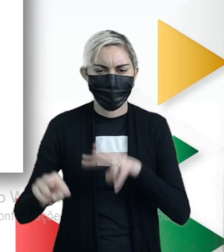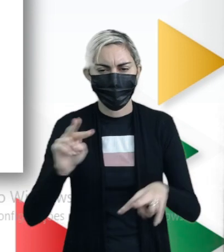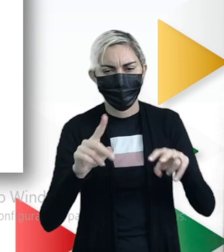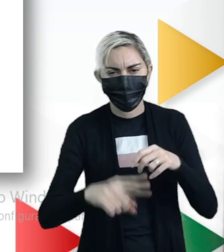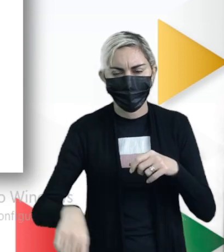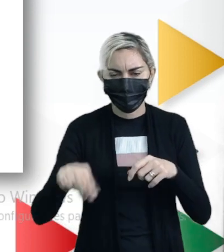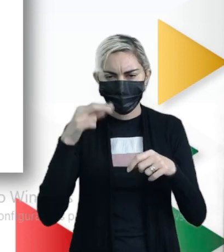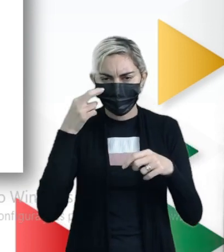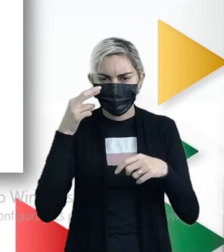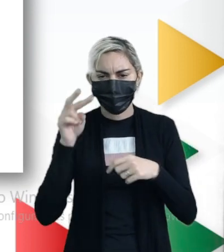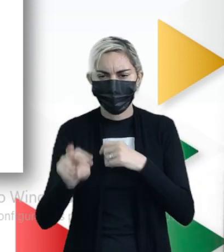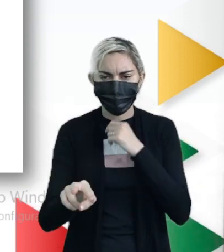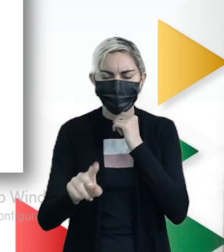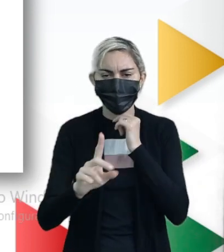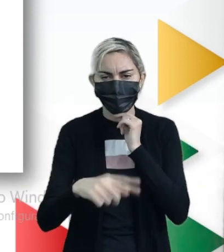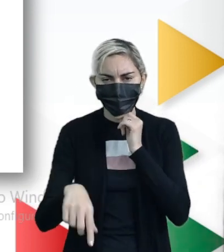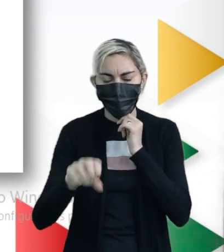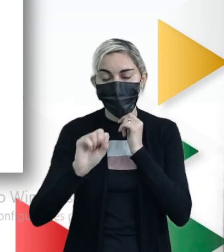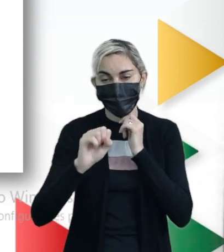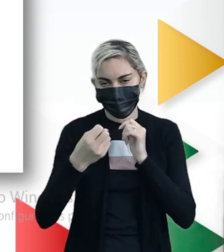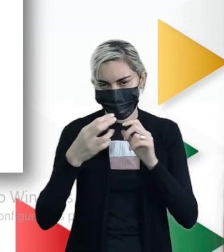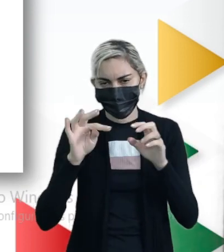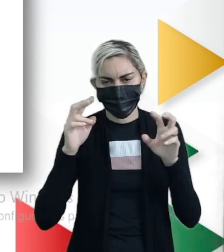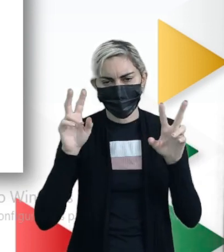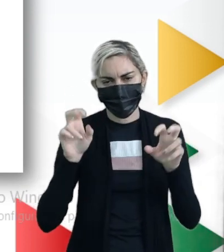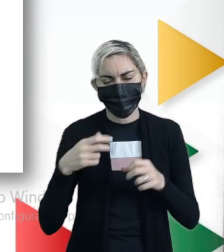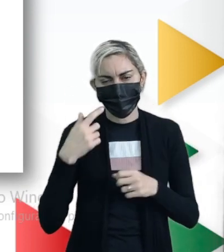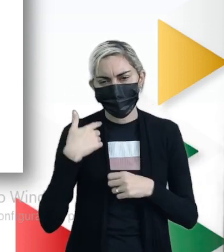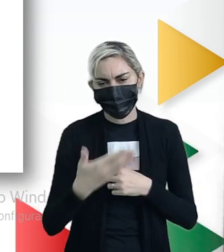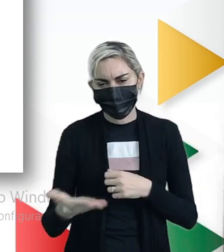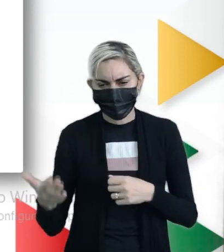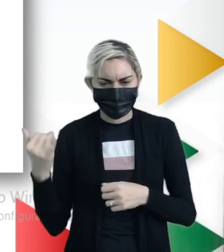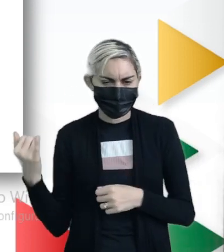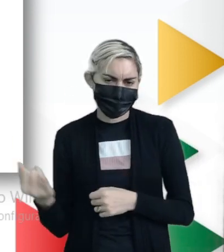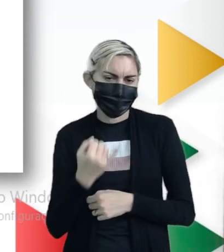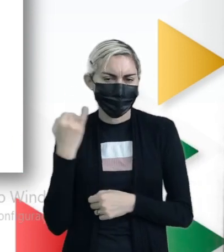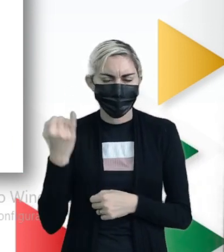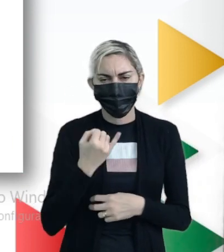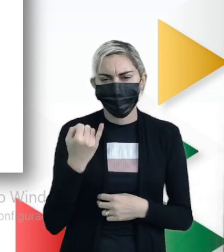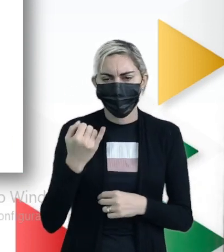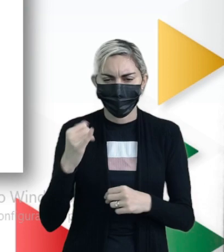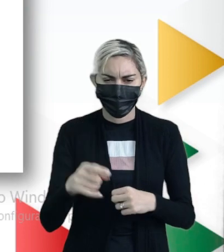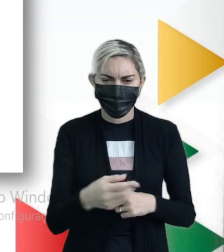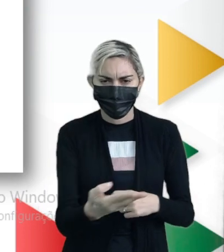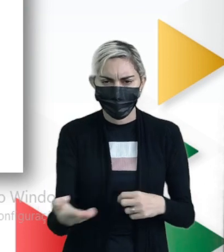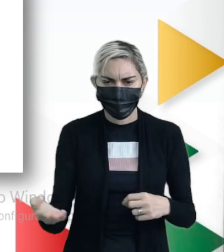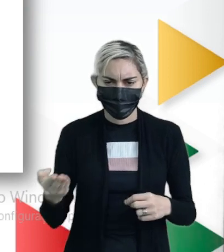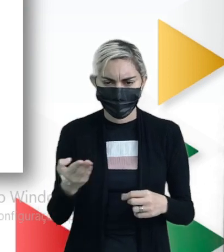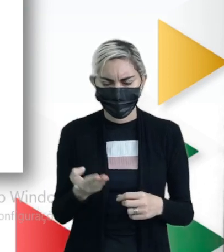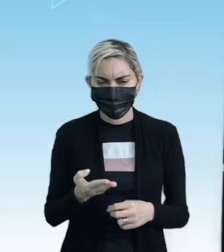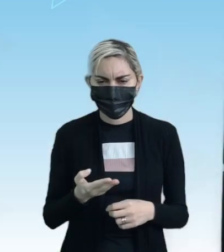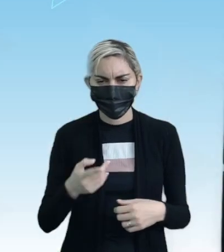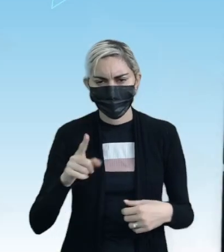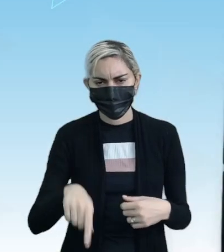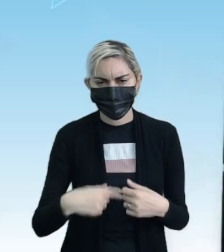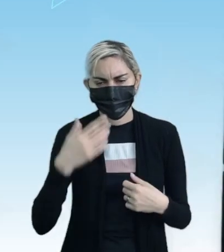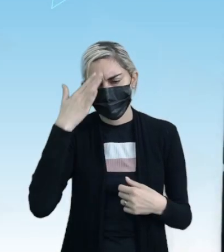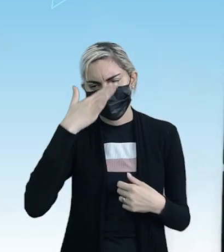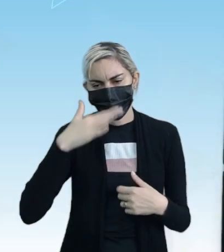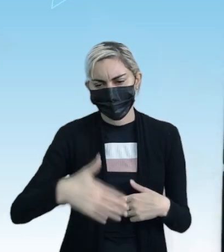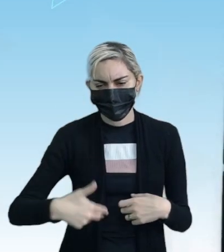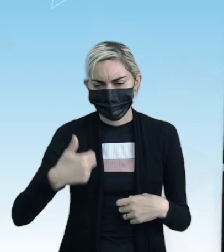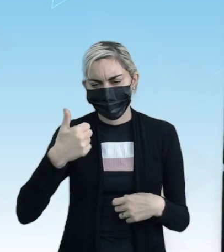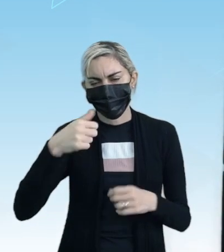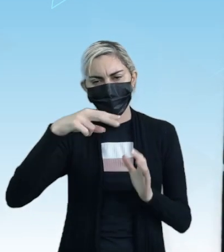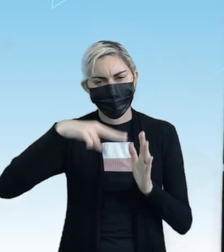vimos pressupostos e subtendidos. Então, é importante para que você, estudante, entenda melhor a questão